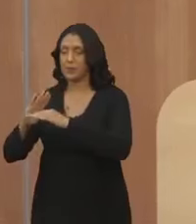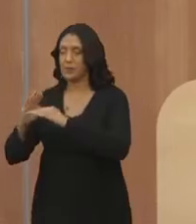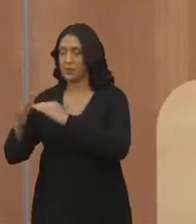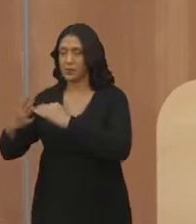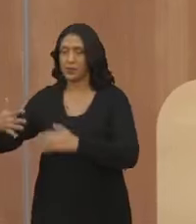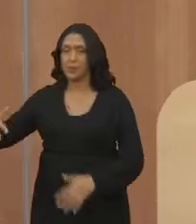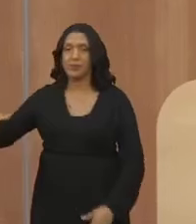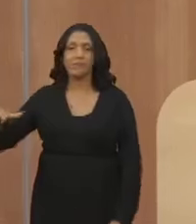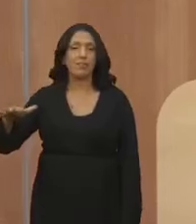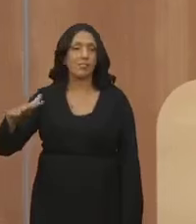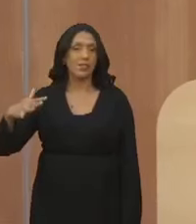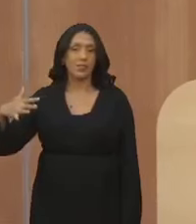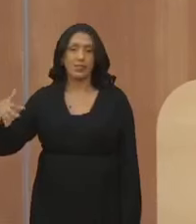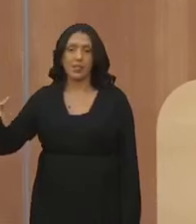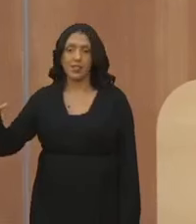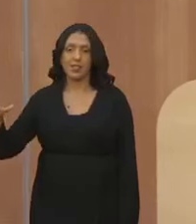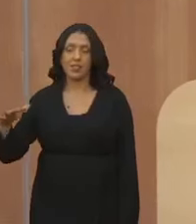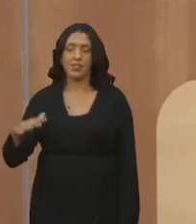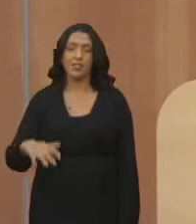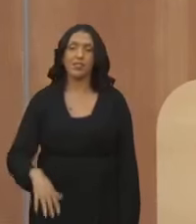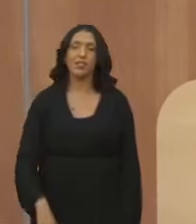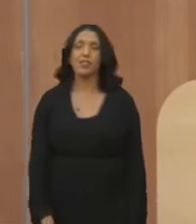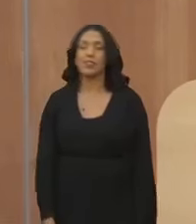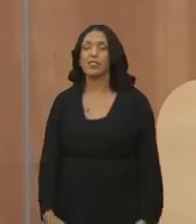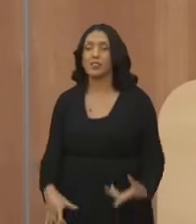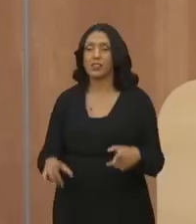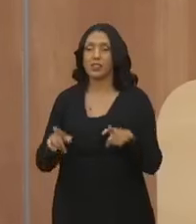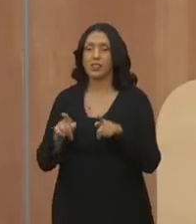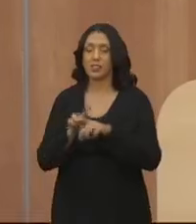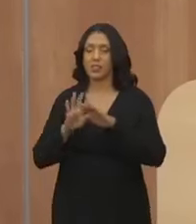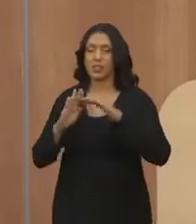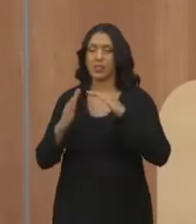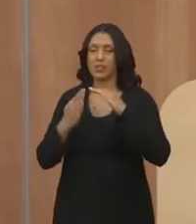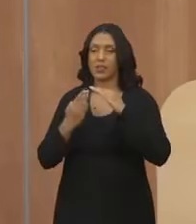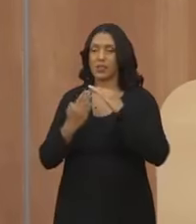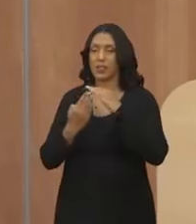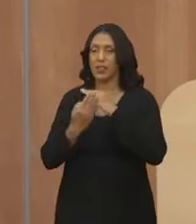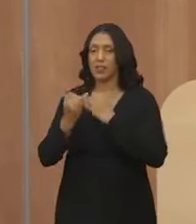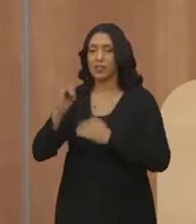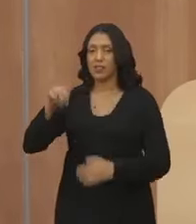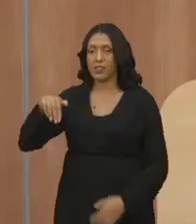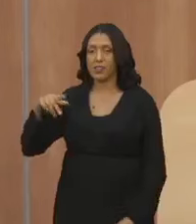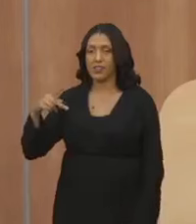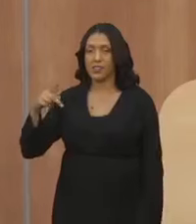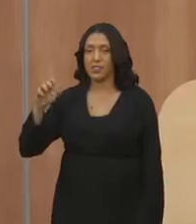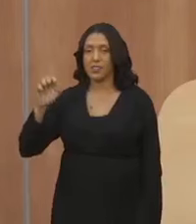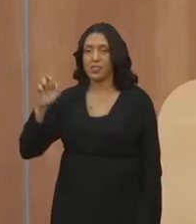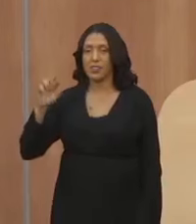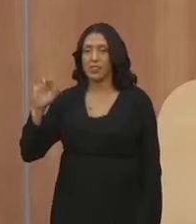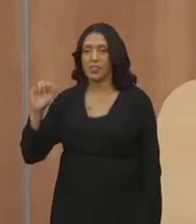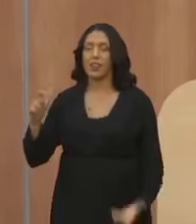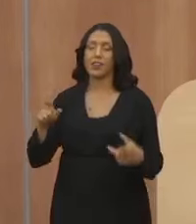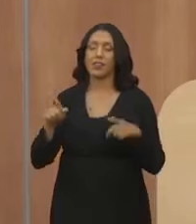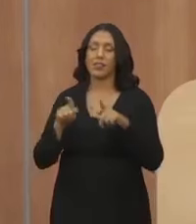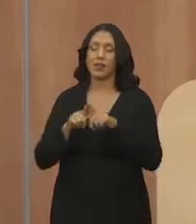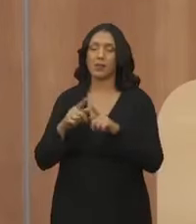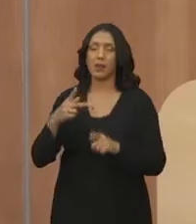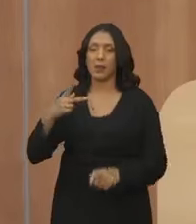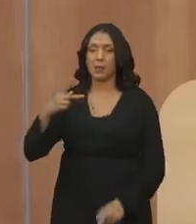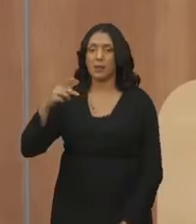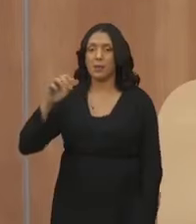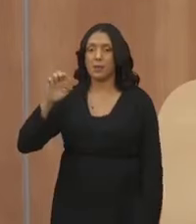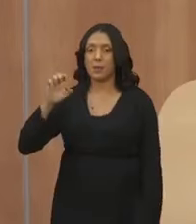Irajá, Parque Imperial e Pedra Mar. Também a subprefeitura Geraldo